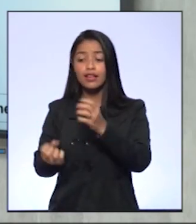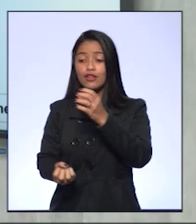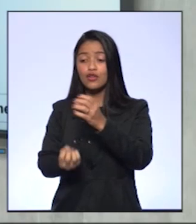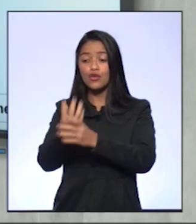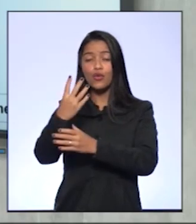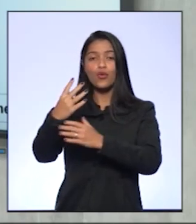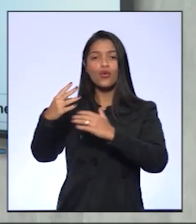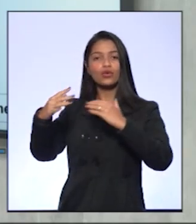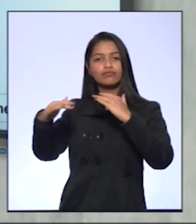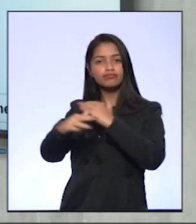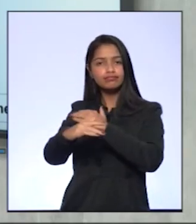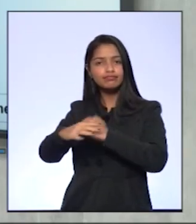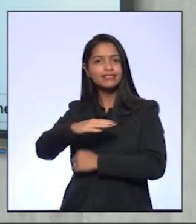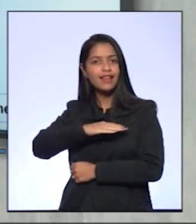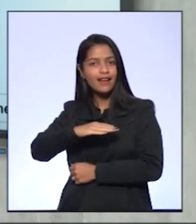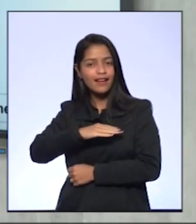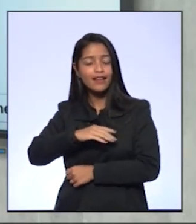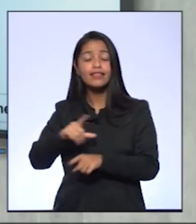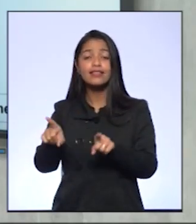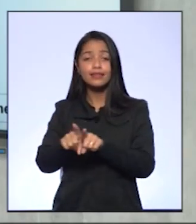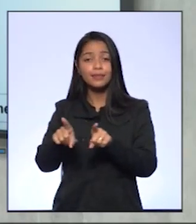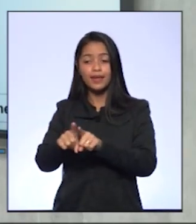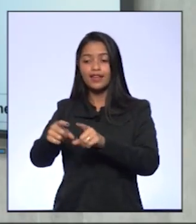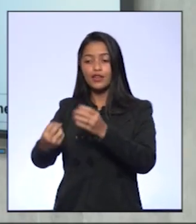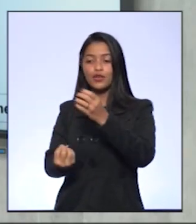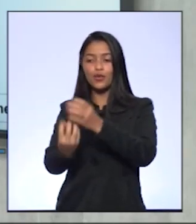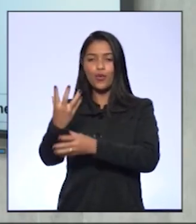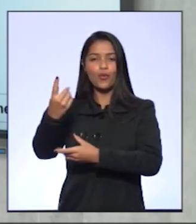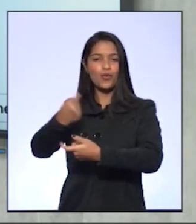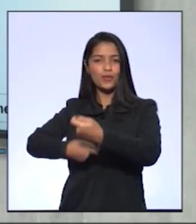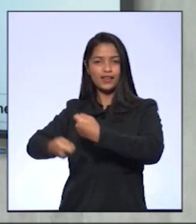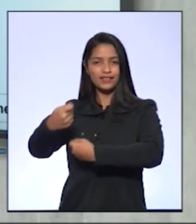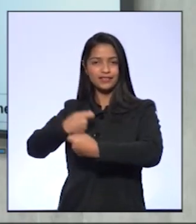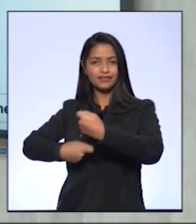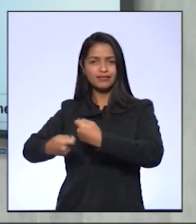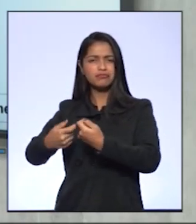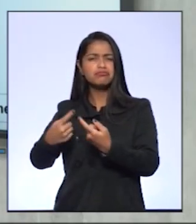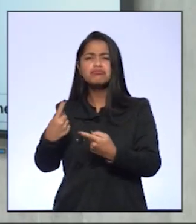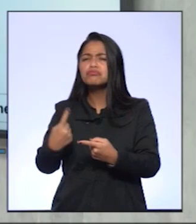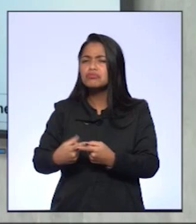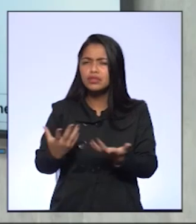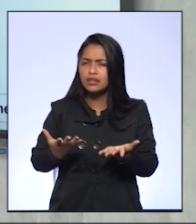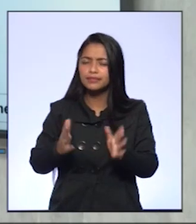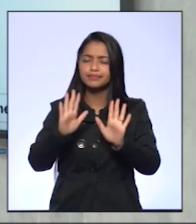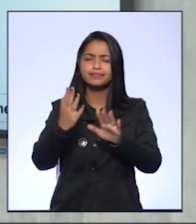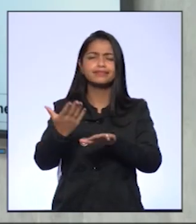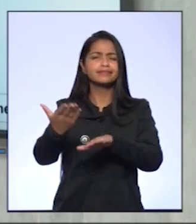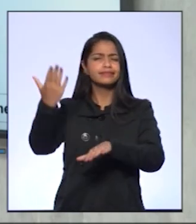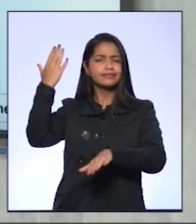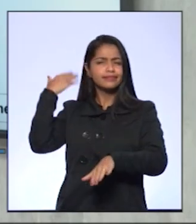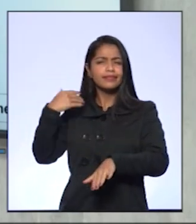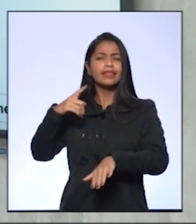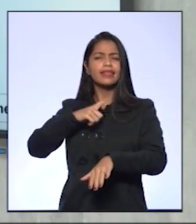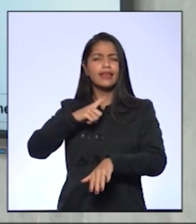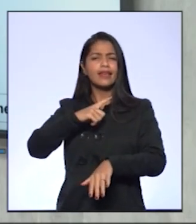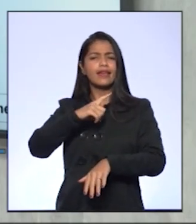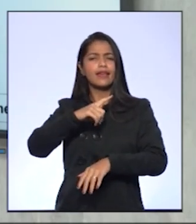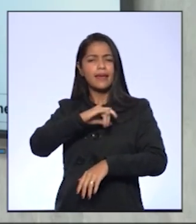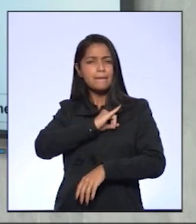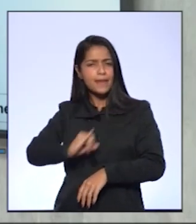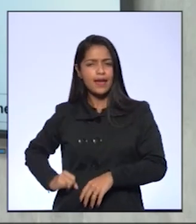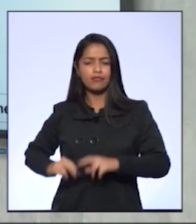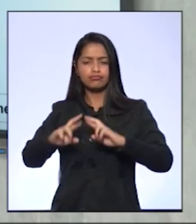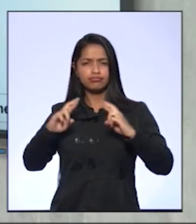cidades e comércio. Por quê? Porque quando o Império Romano cai, lá no mundo antigo, o Império Romano cai, a Europa